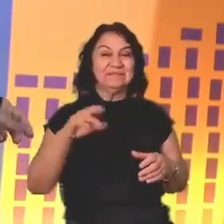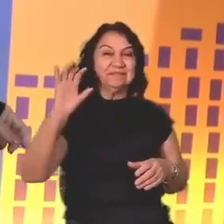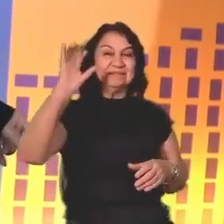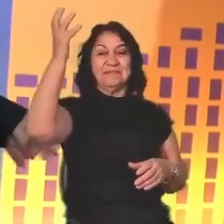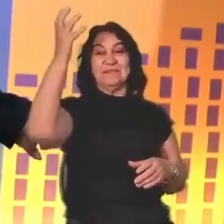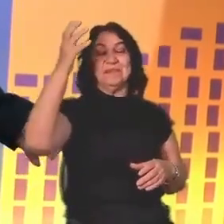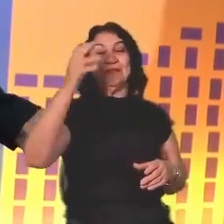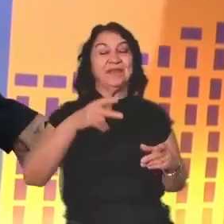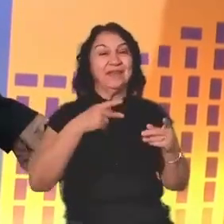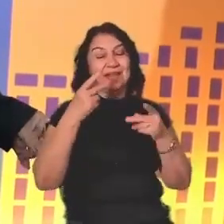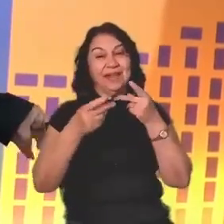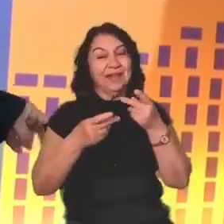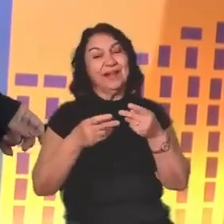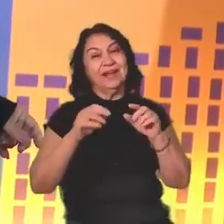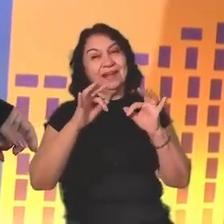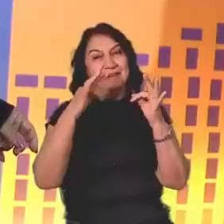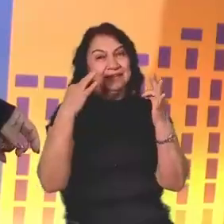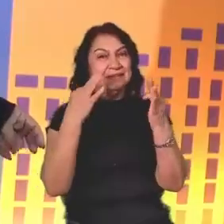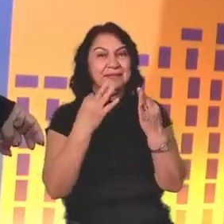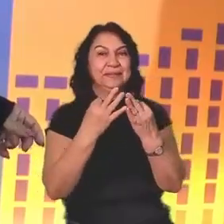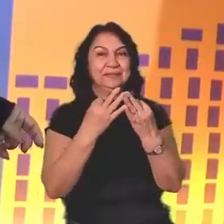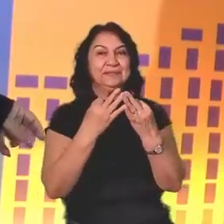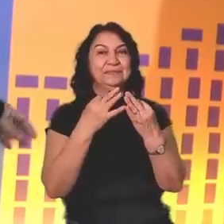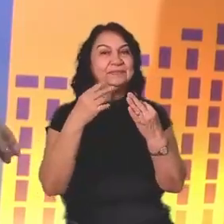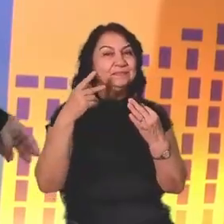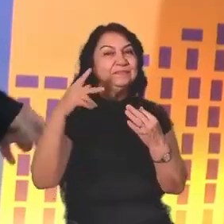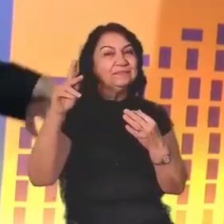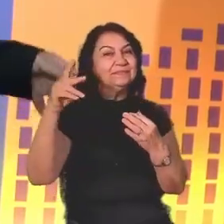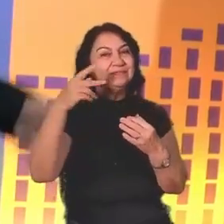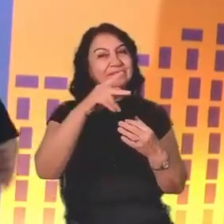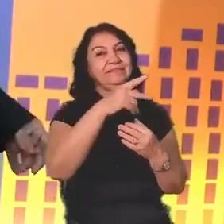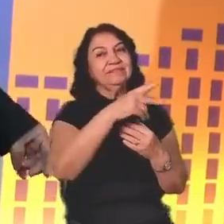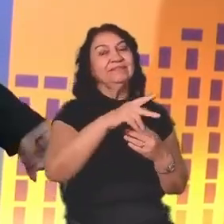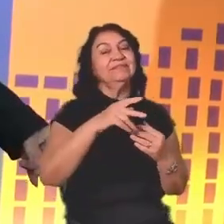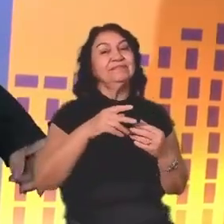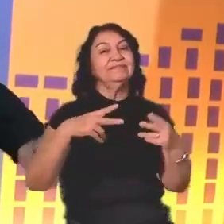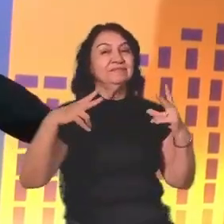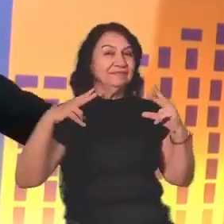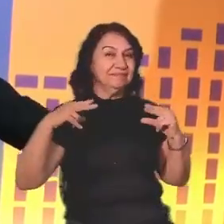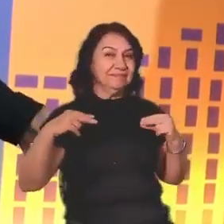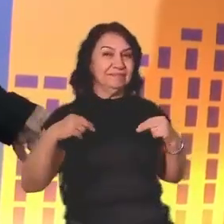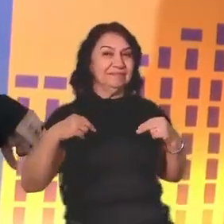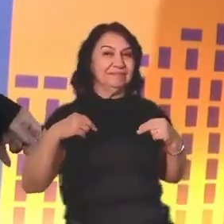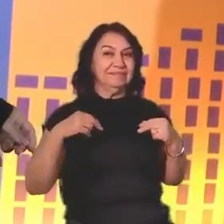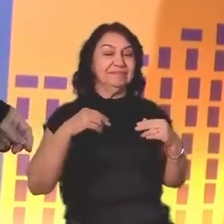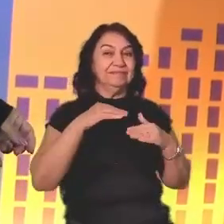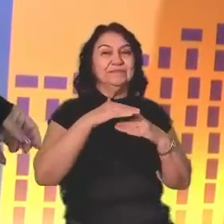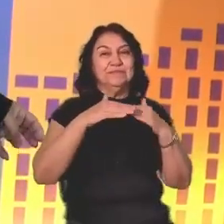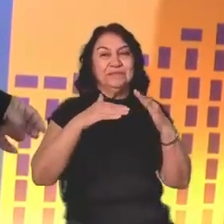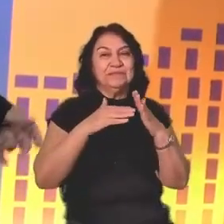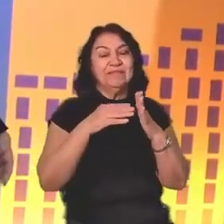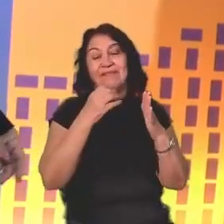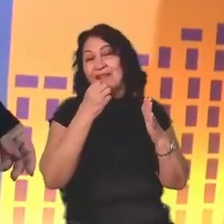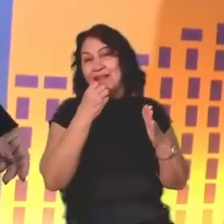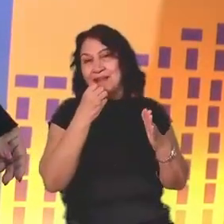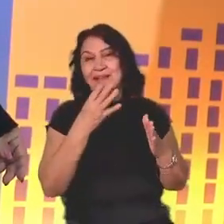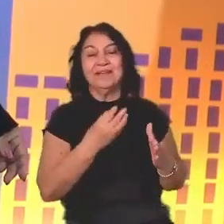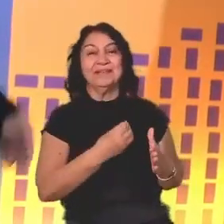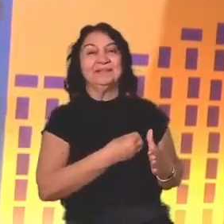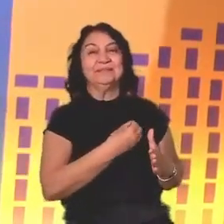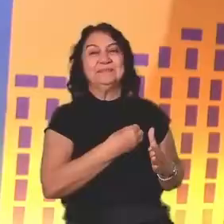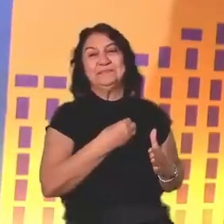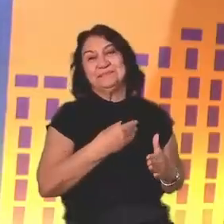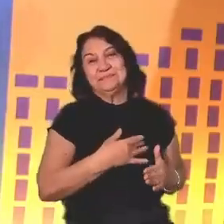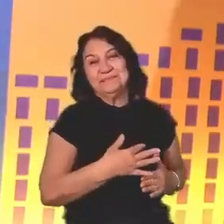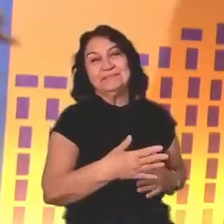falo, ele, a família dele, eles merecem ter tudo de bom na vida, porque, né, ele ainda